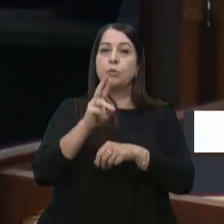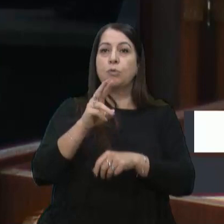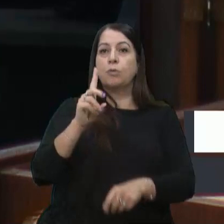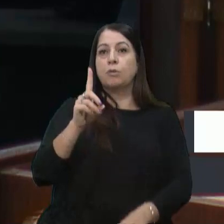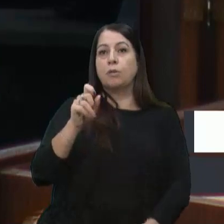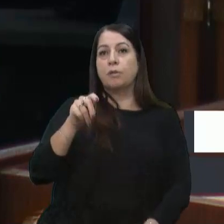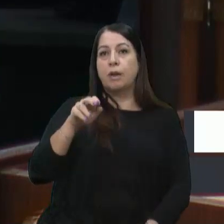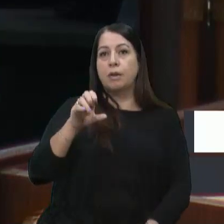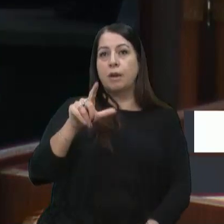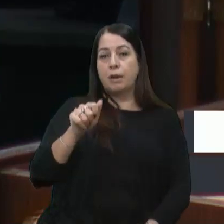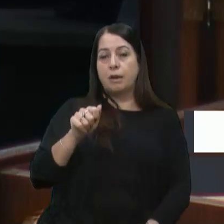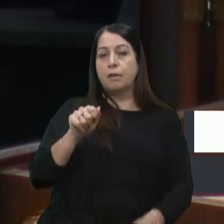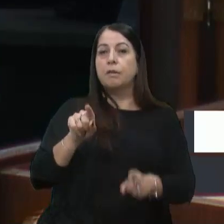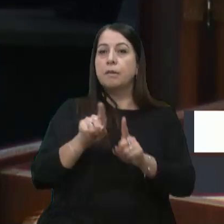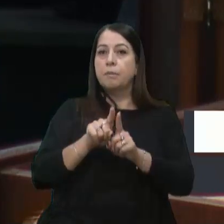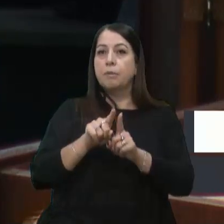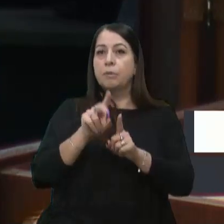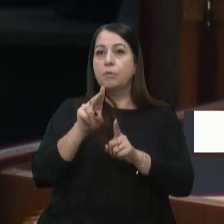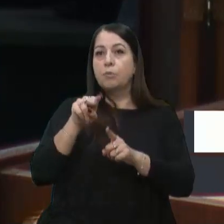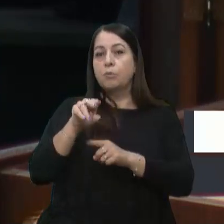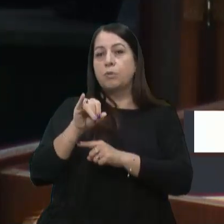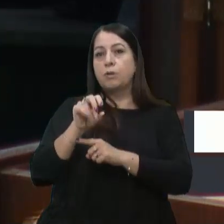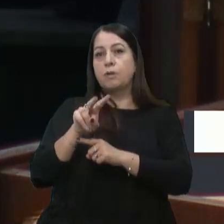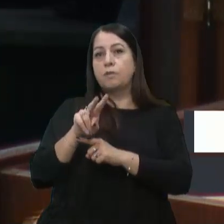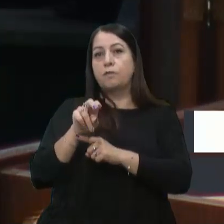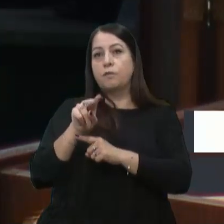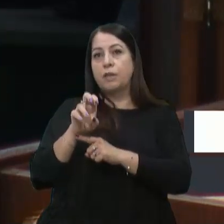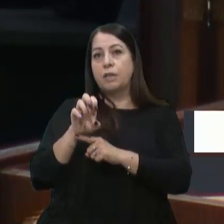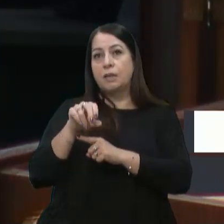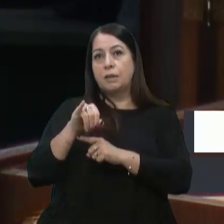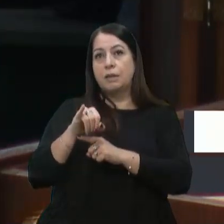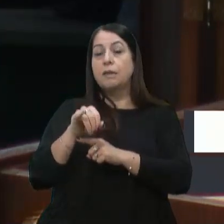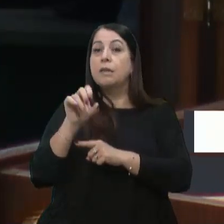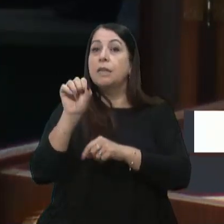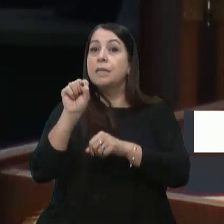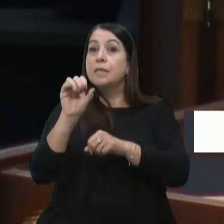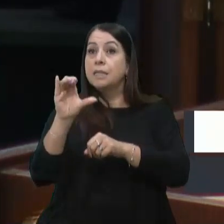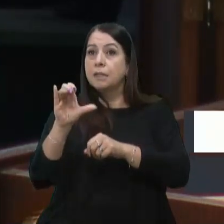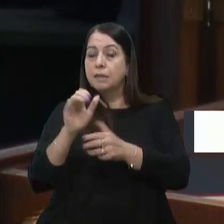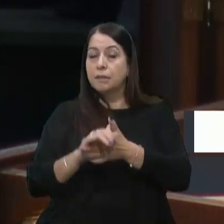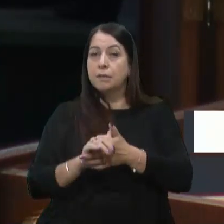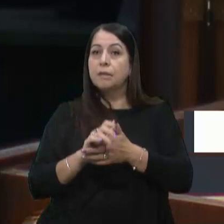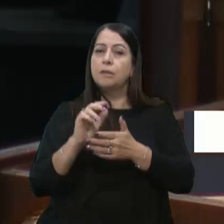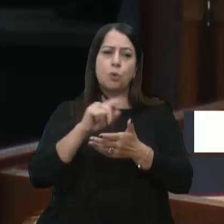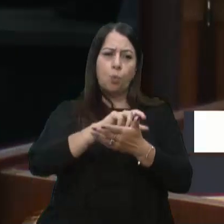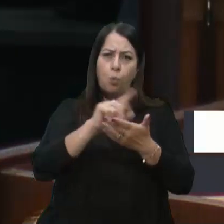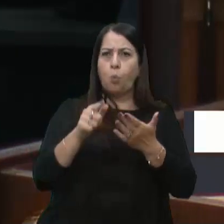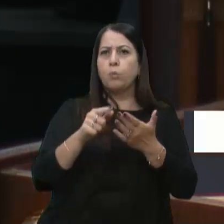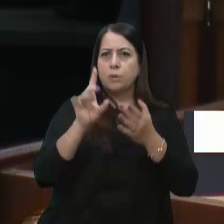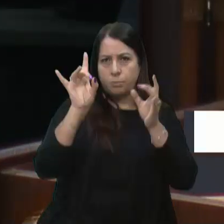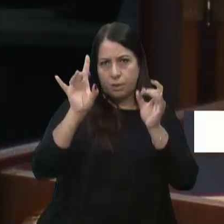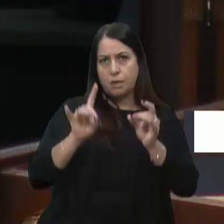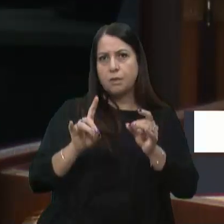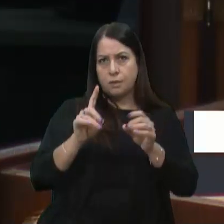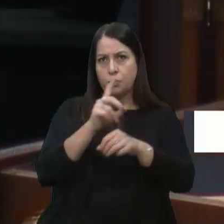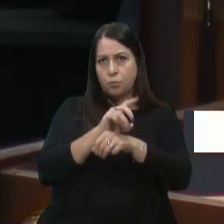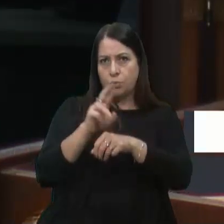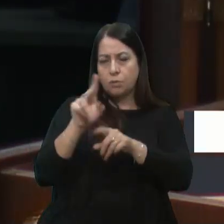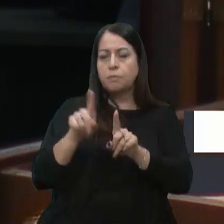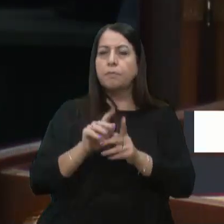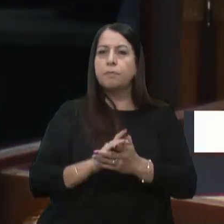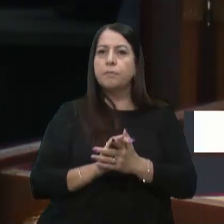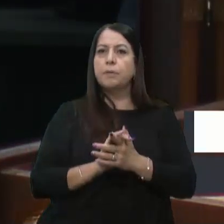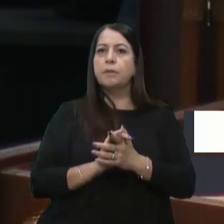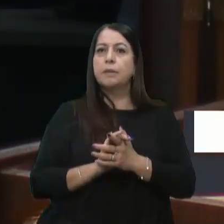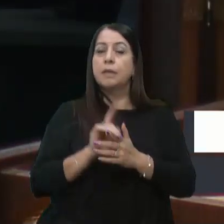Daniela Pistorello, da Univille e Unesc, de Santa Catarina, entre outros especialistas.